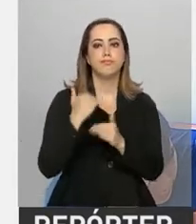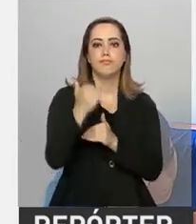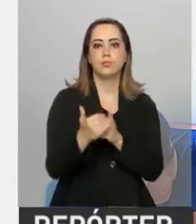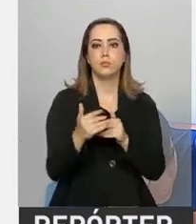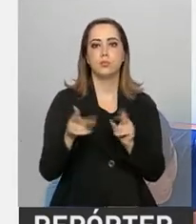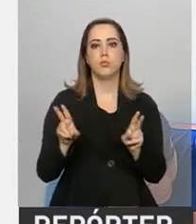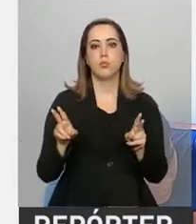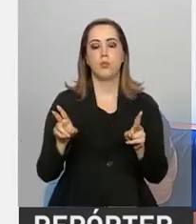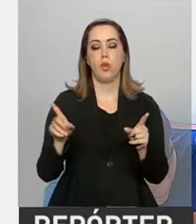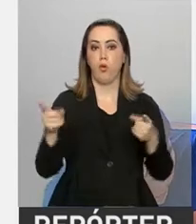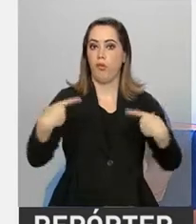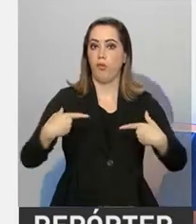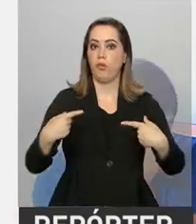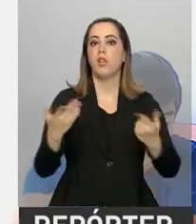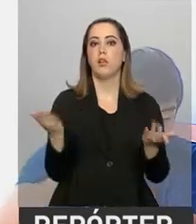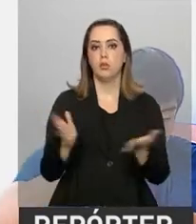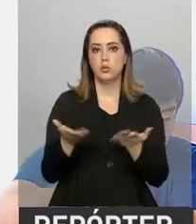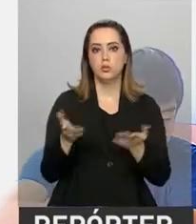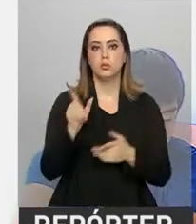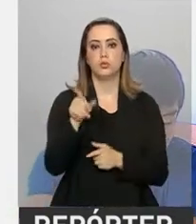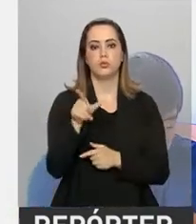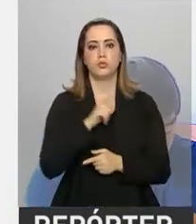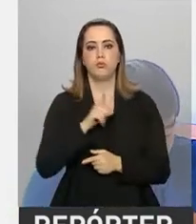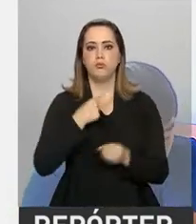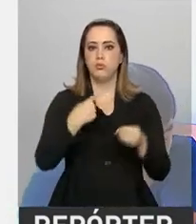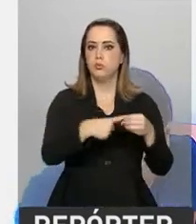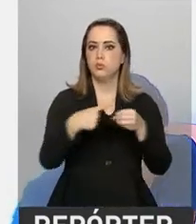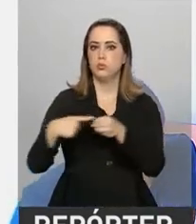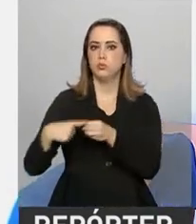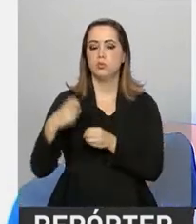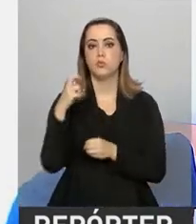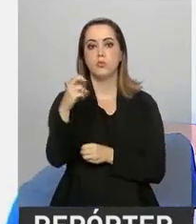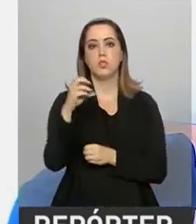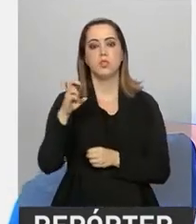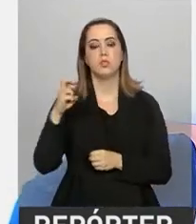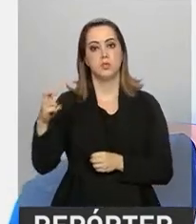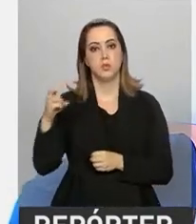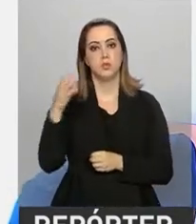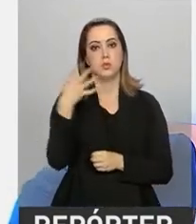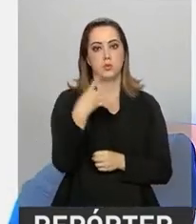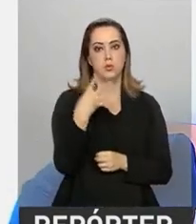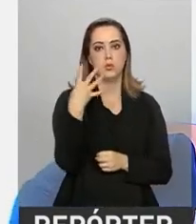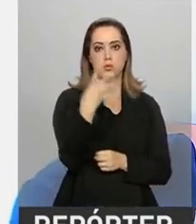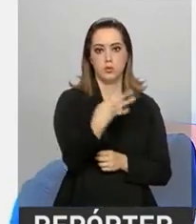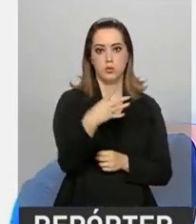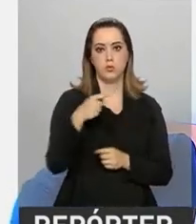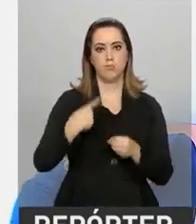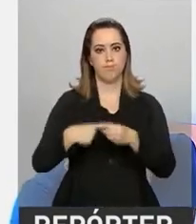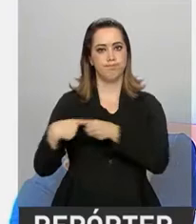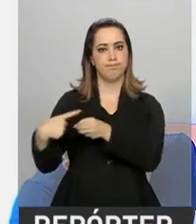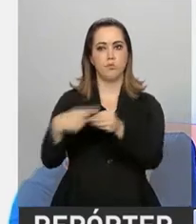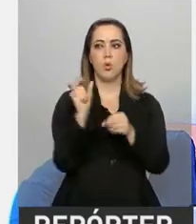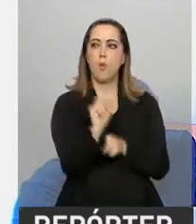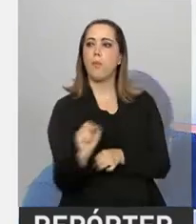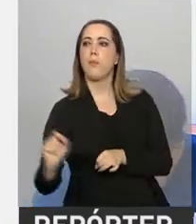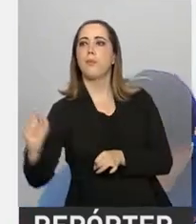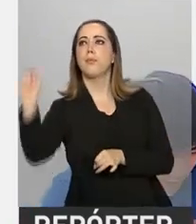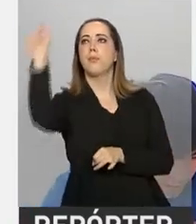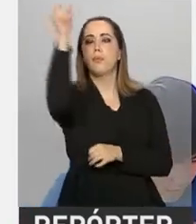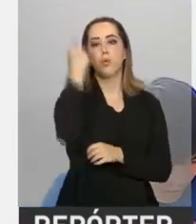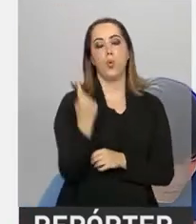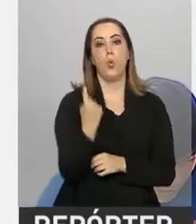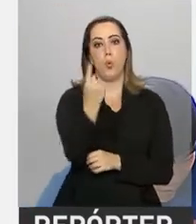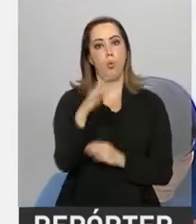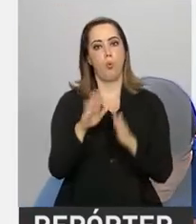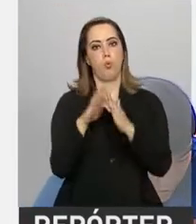bateu recordes de municípios foram 5544 as cidades com pelo menos uma